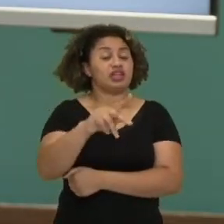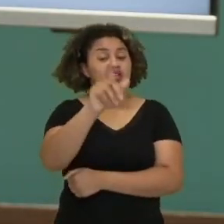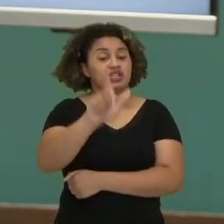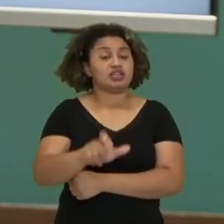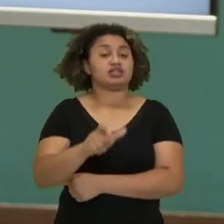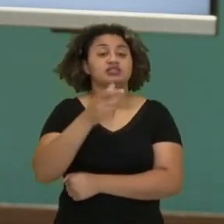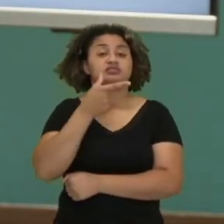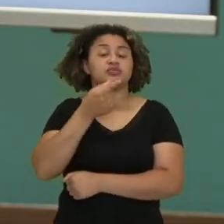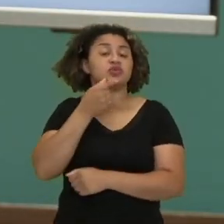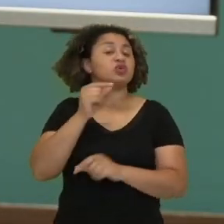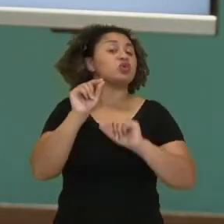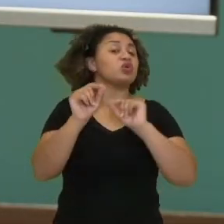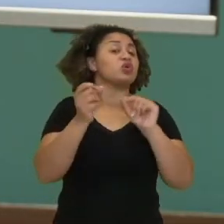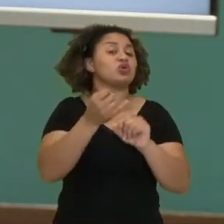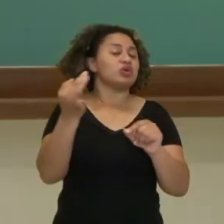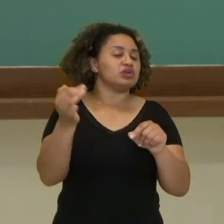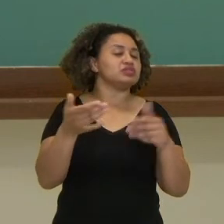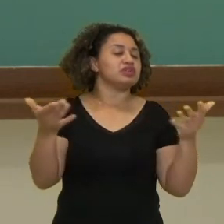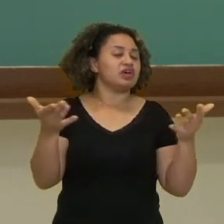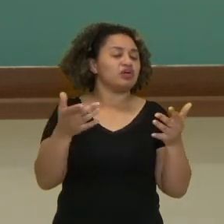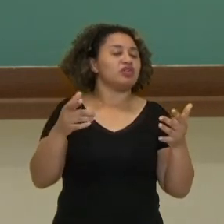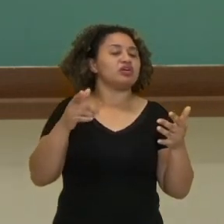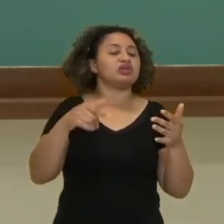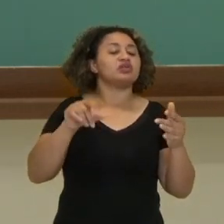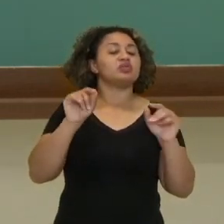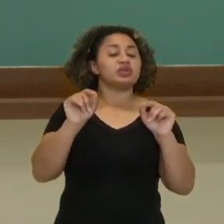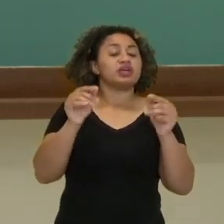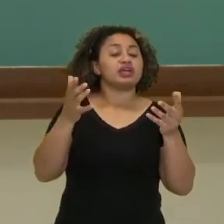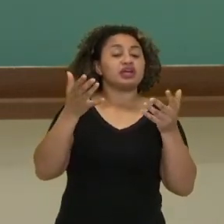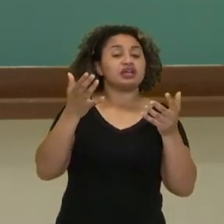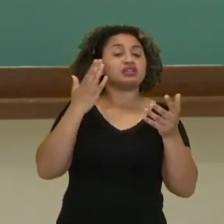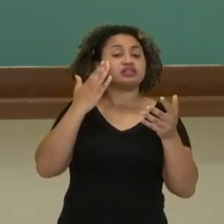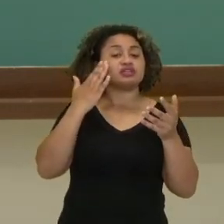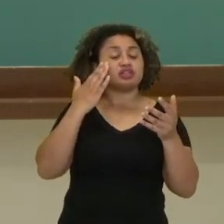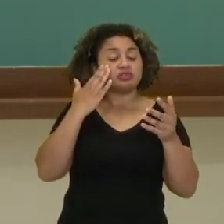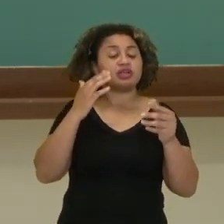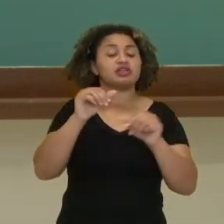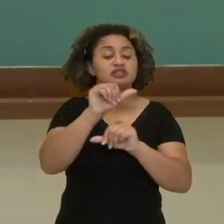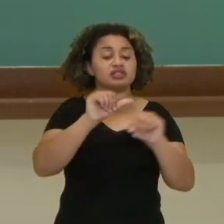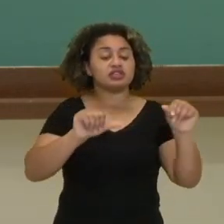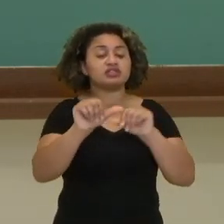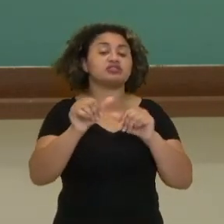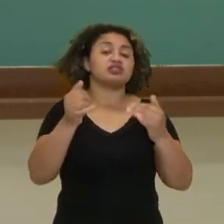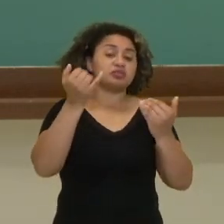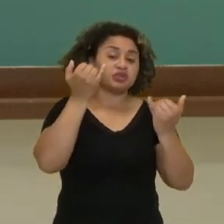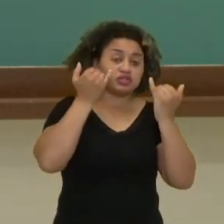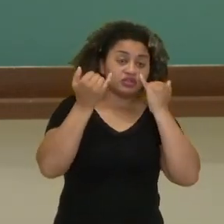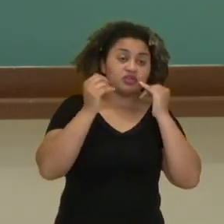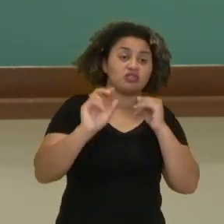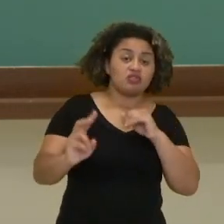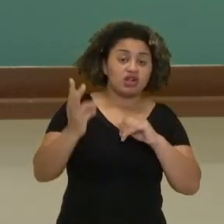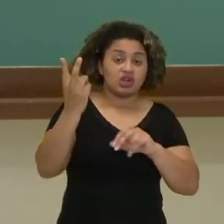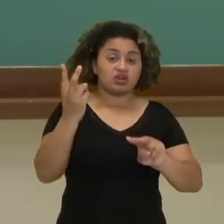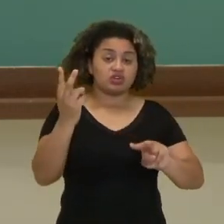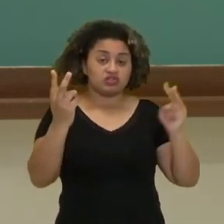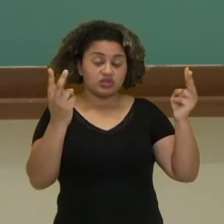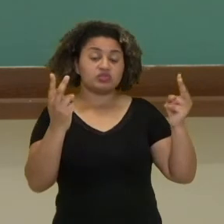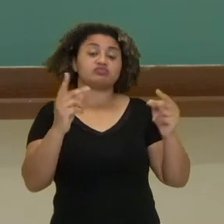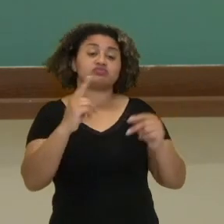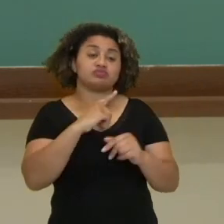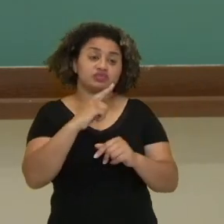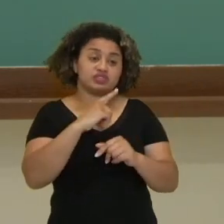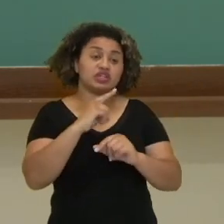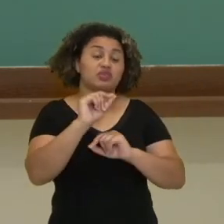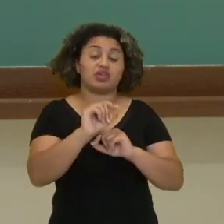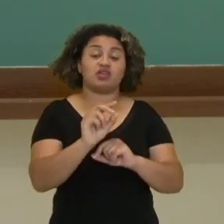Marcos? Então vamos lá, pessoal. Ele quer transformar agora um valor que